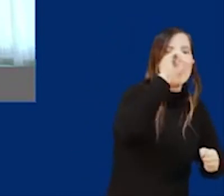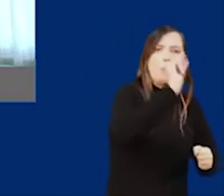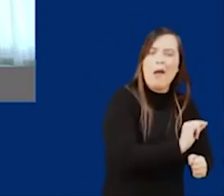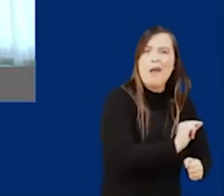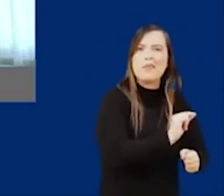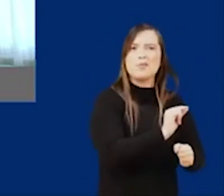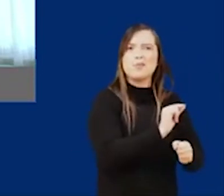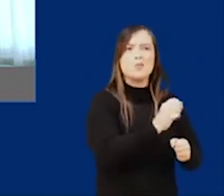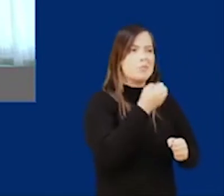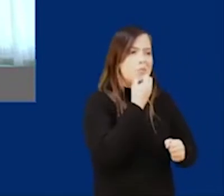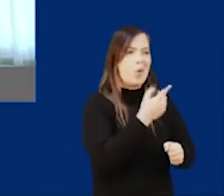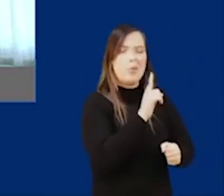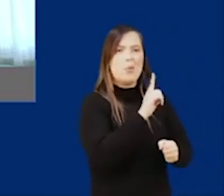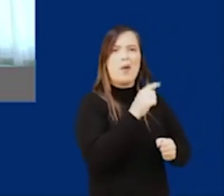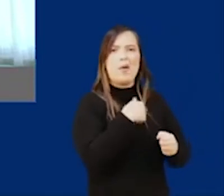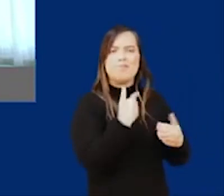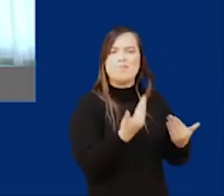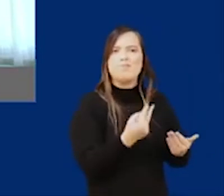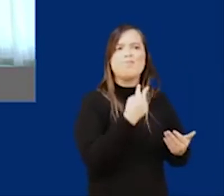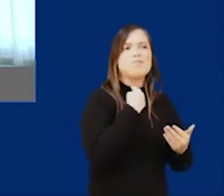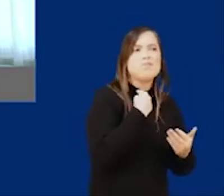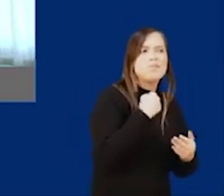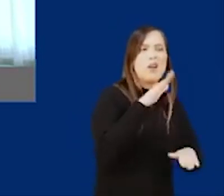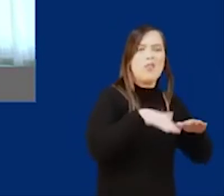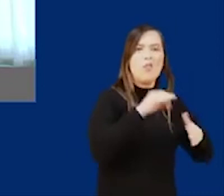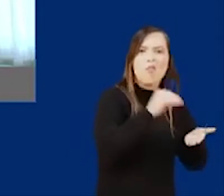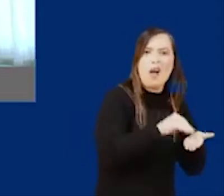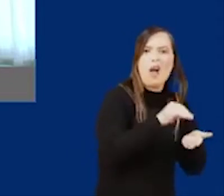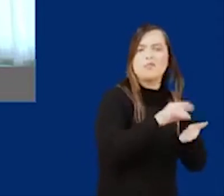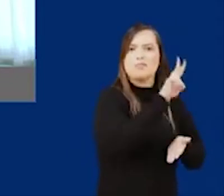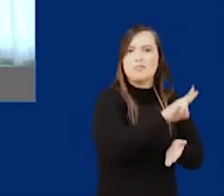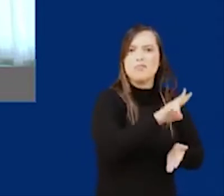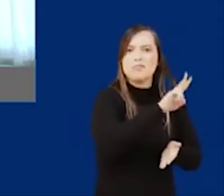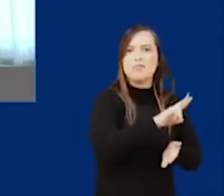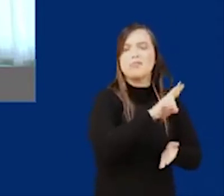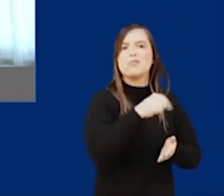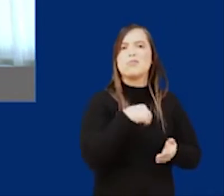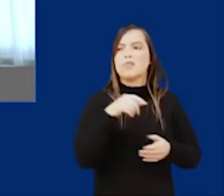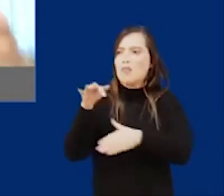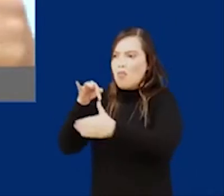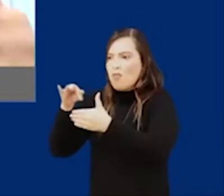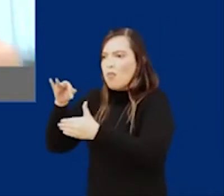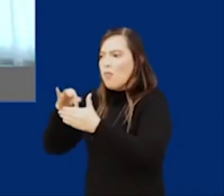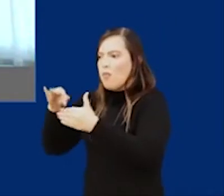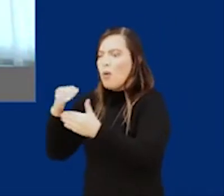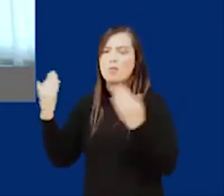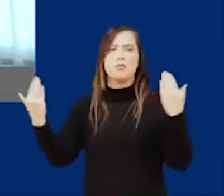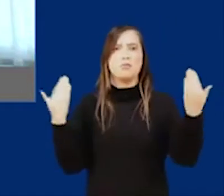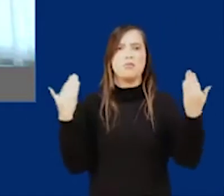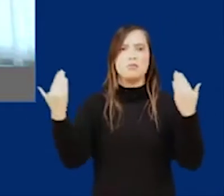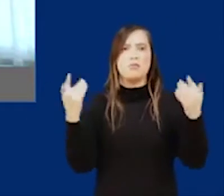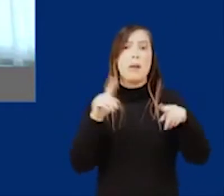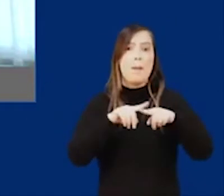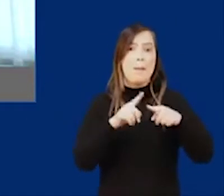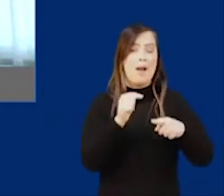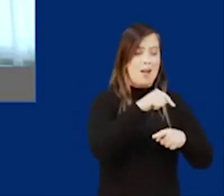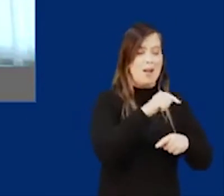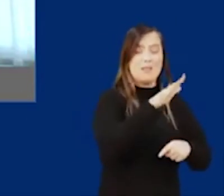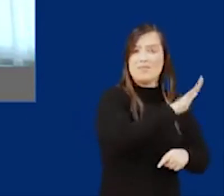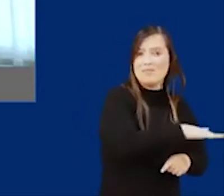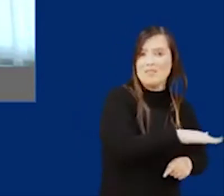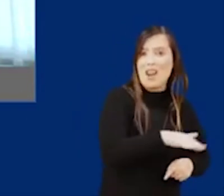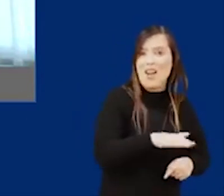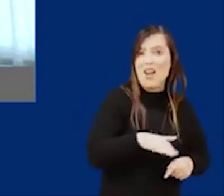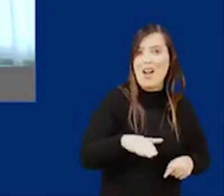adequado, né? Quer dizer, ele pode ter menos nutrientes, ele tem menos nutrientes do que a fórmula, mas quando a criança é muito pequenininha, o leite de vaca às vezes